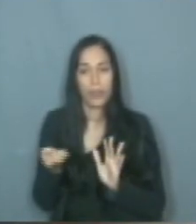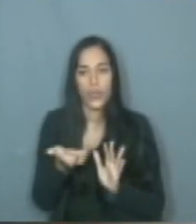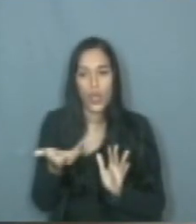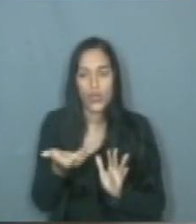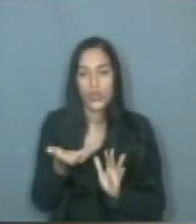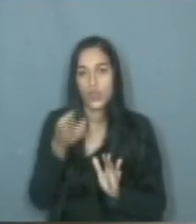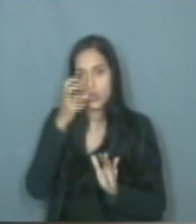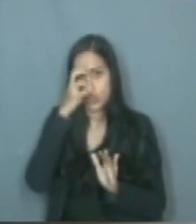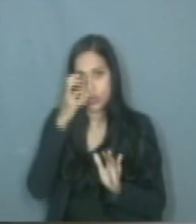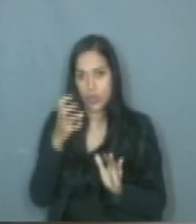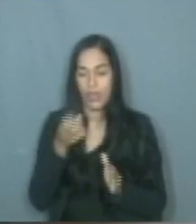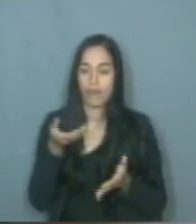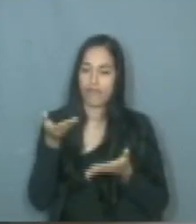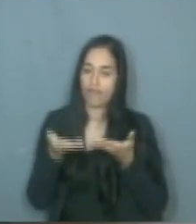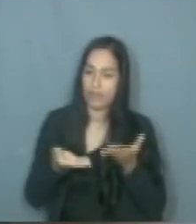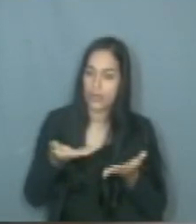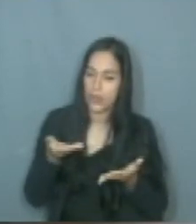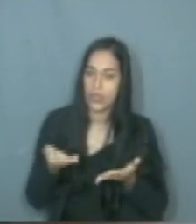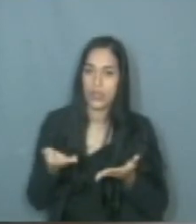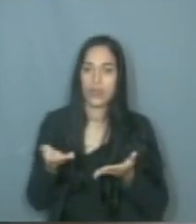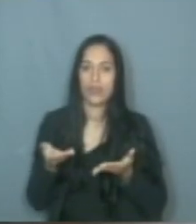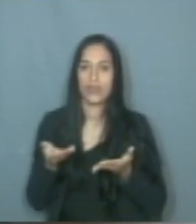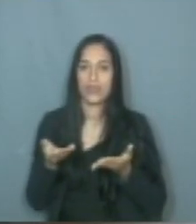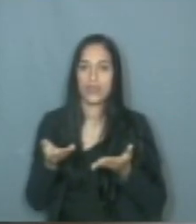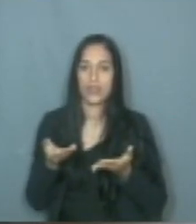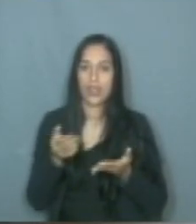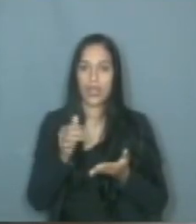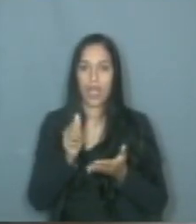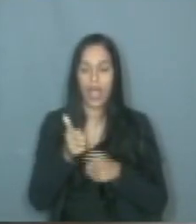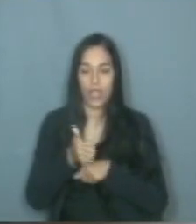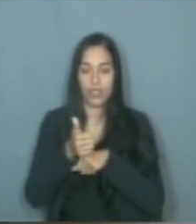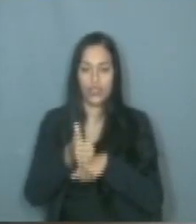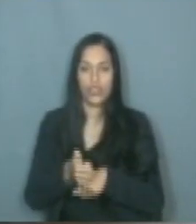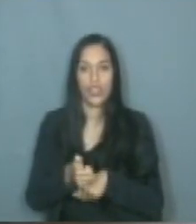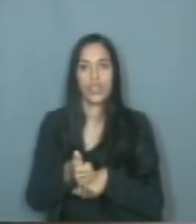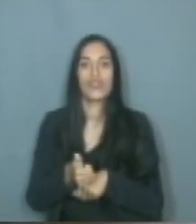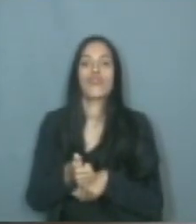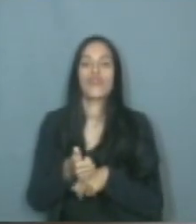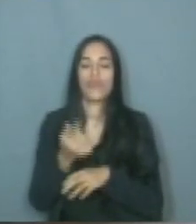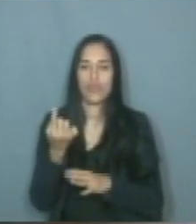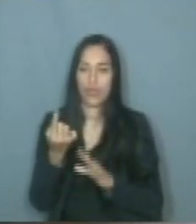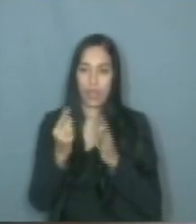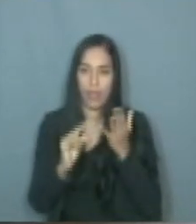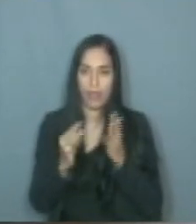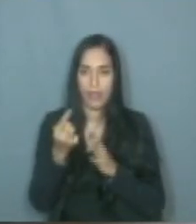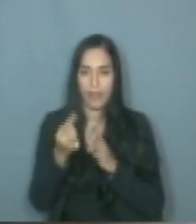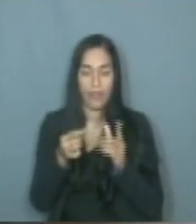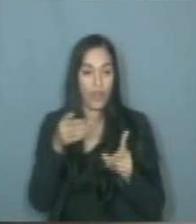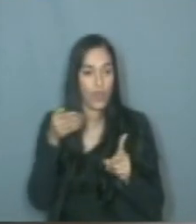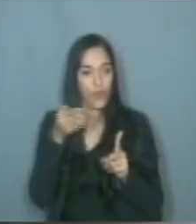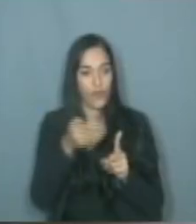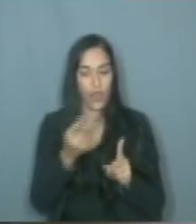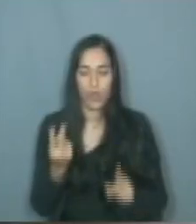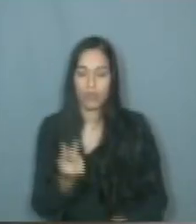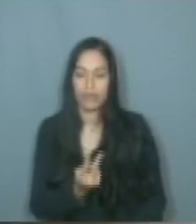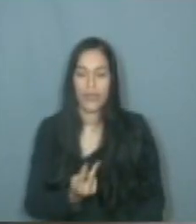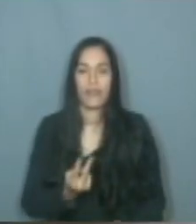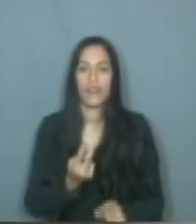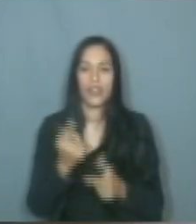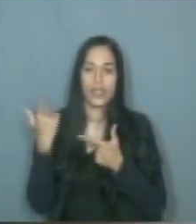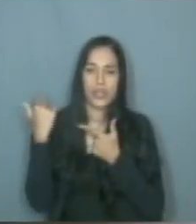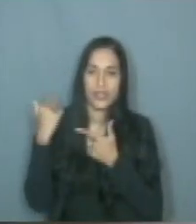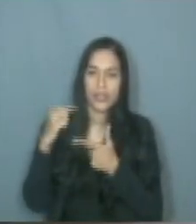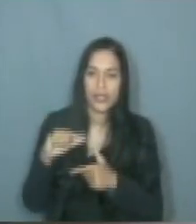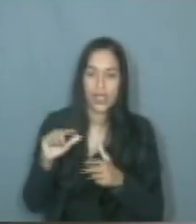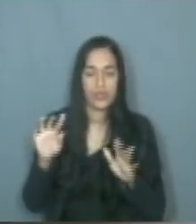culturais, prestadores de serviços, guias e agentes envolvidos no ciclo carnavalesco, com foco na valorização das tradições dos